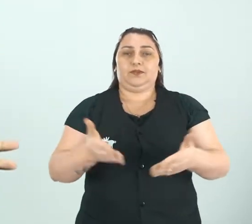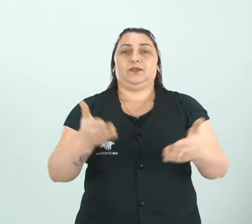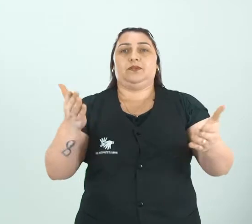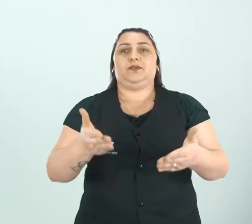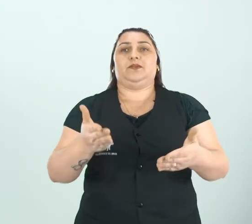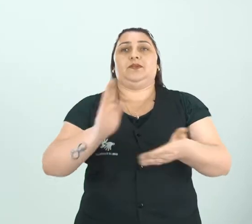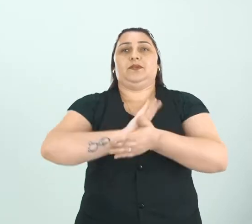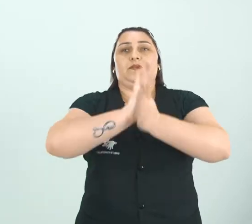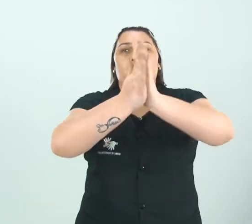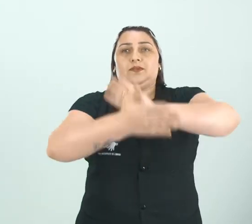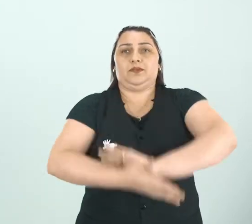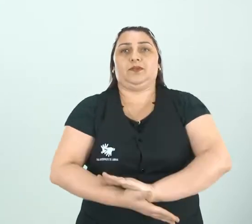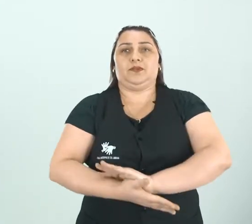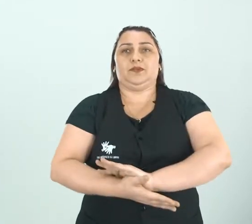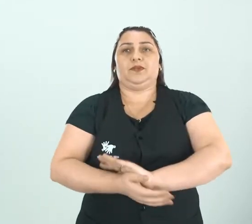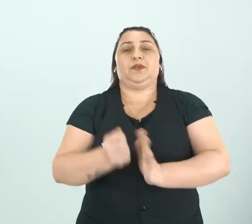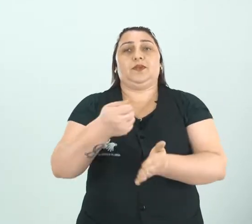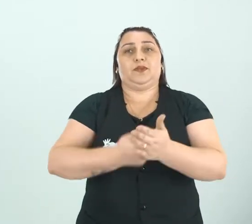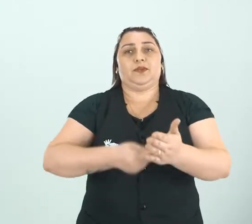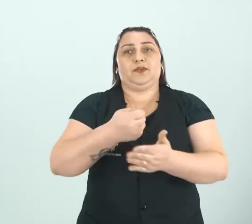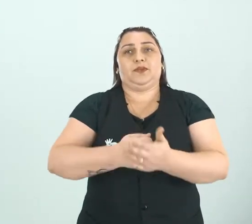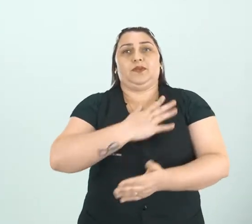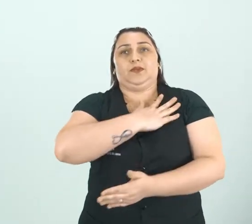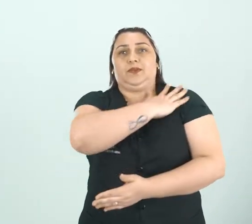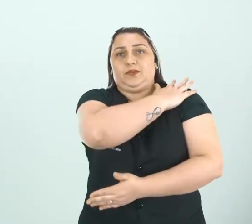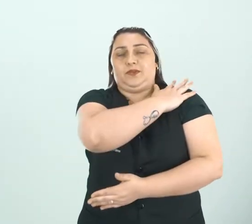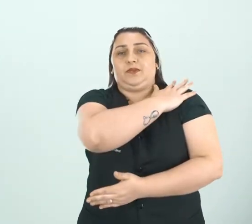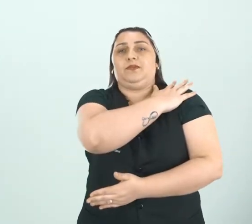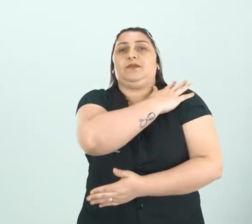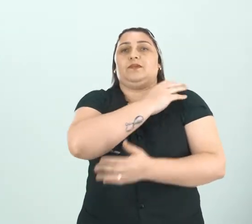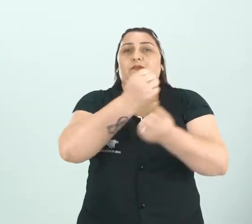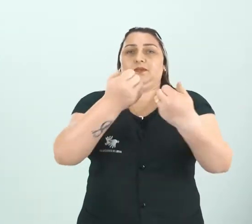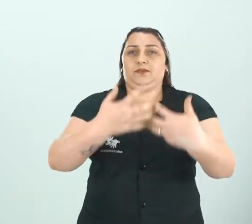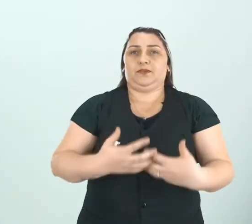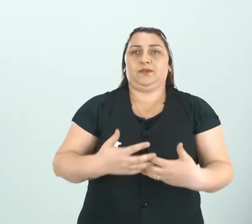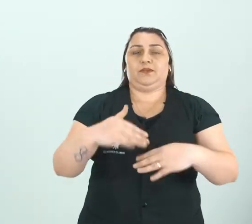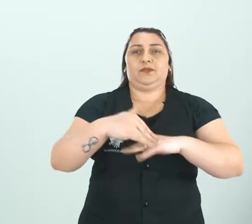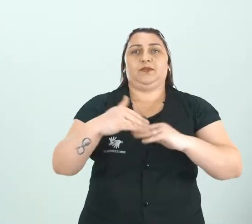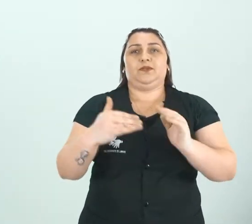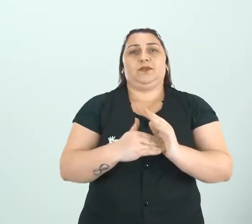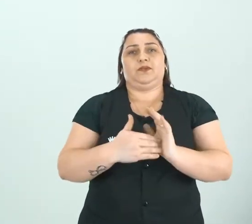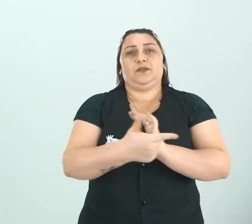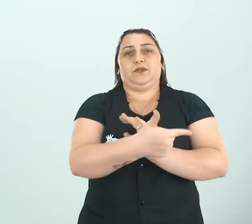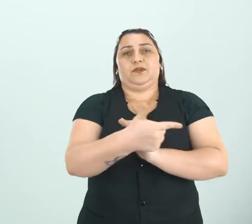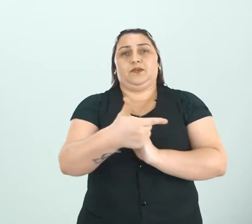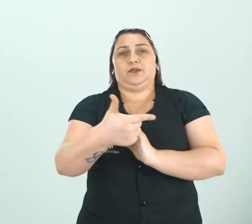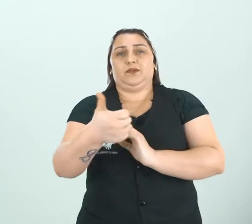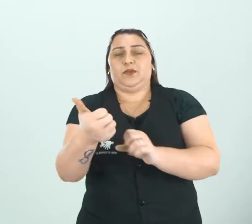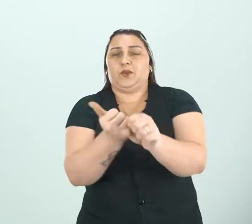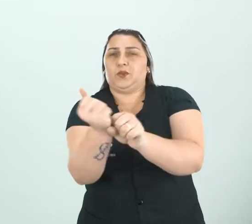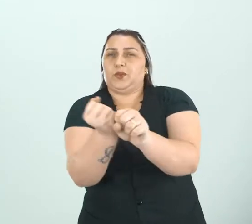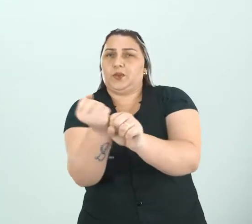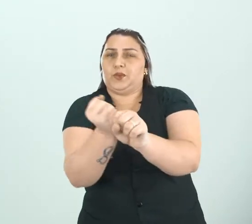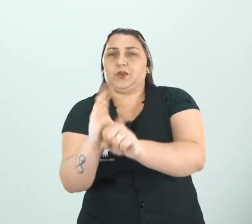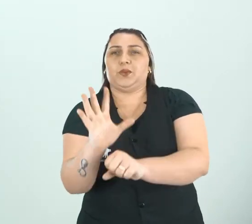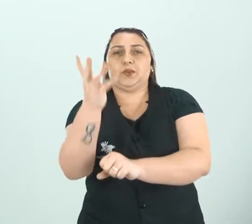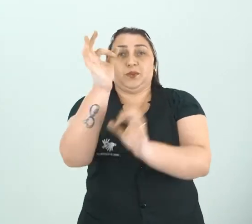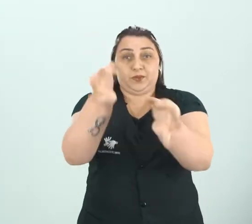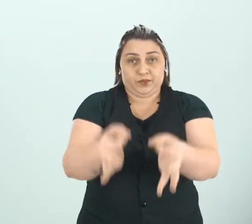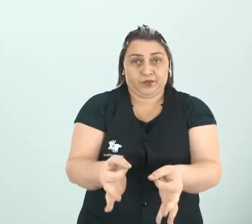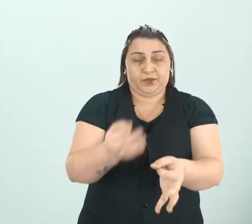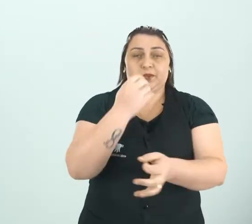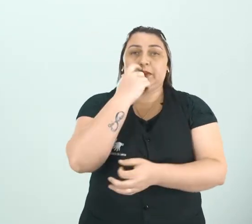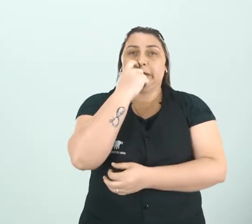de repressão e autoritarismo que a ditadura pregava em todos os seus 21 anos de acontecimento,